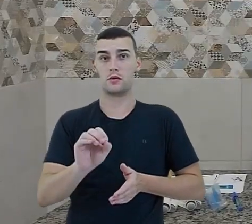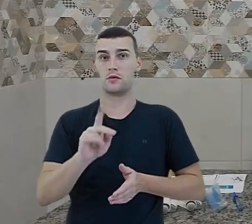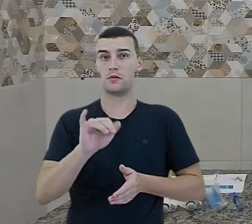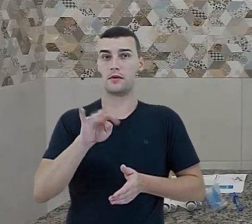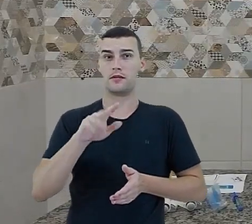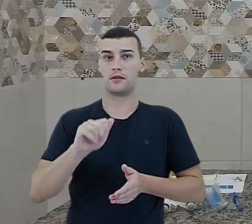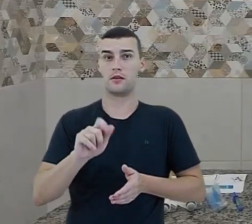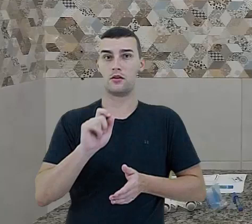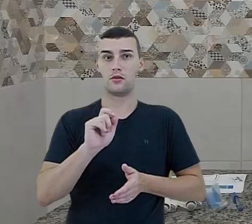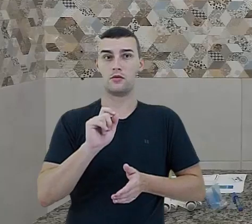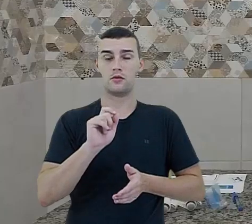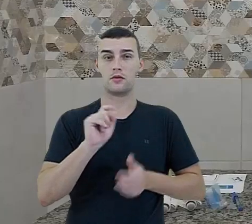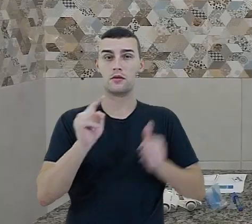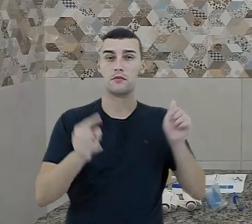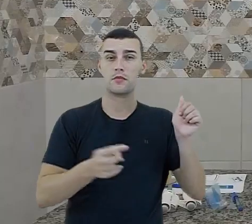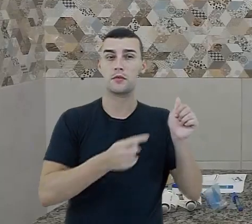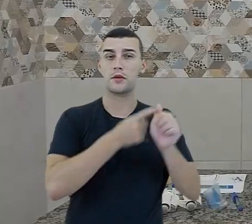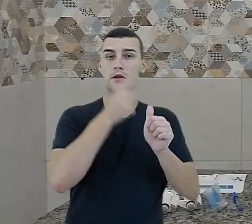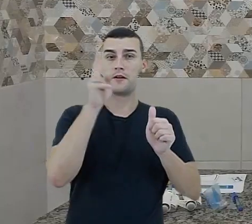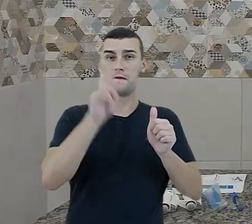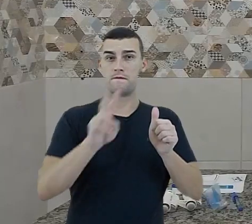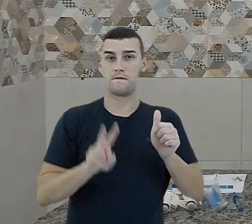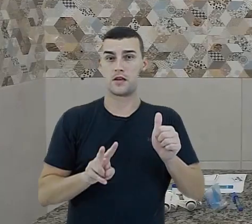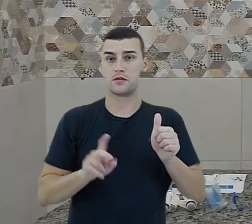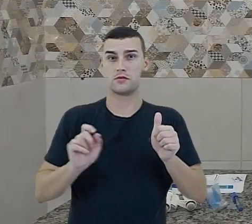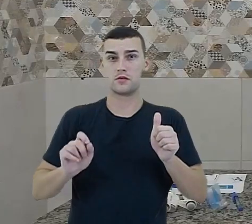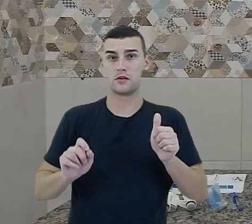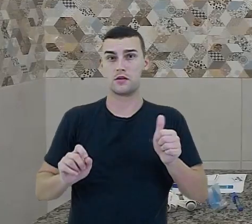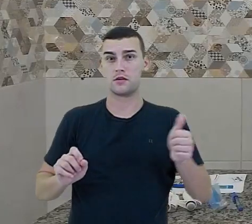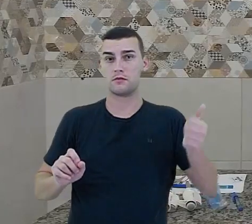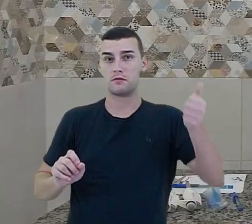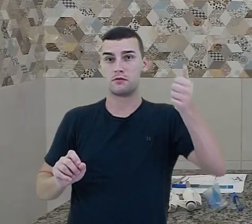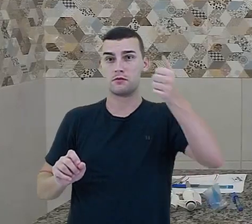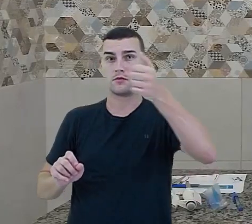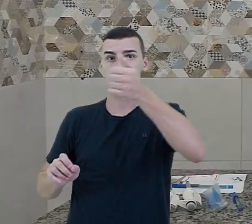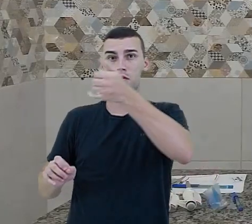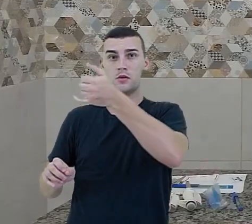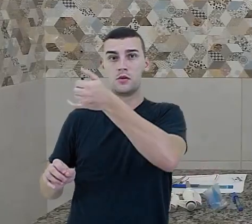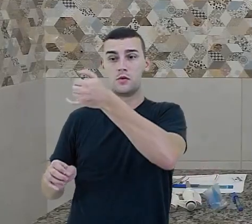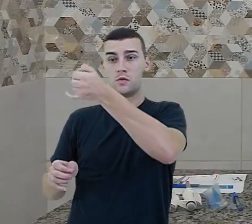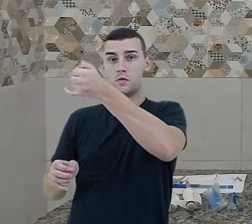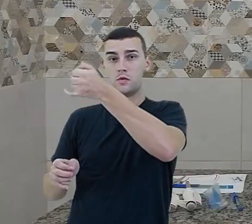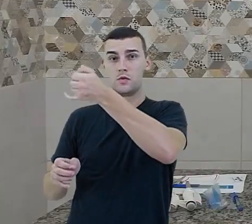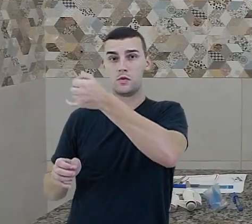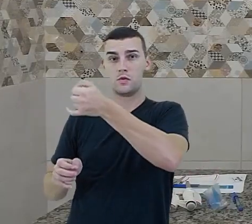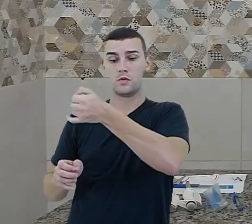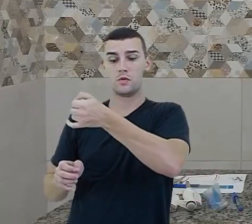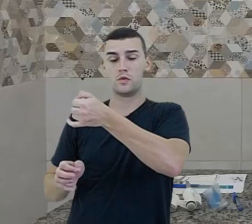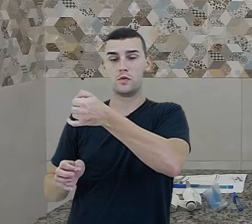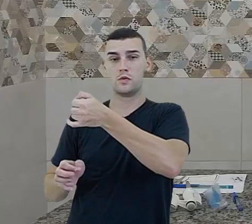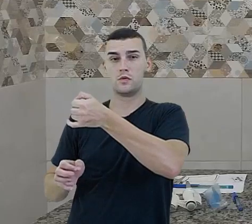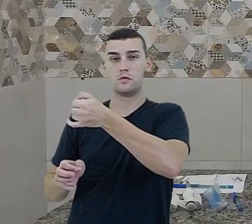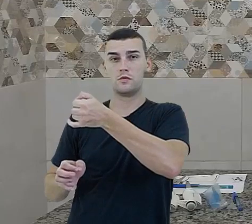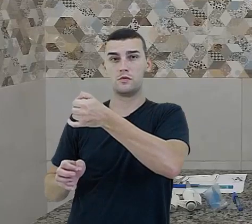micropipeta é que, ao mergulhar pela primeira vez a micropipeta com a sua